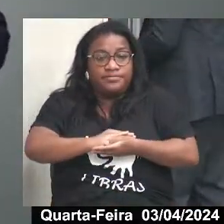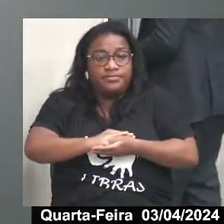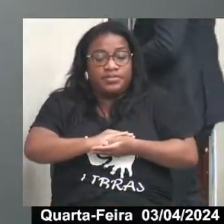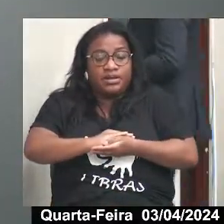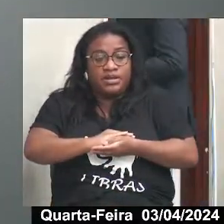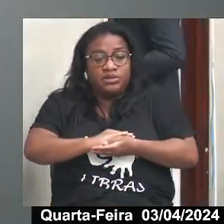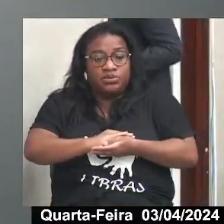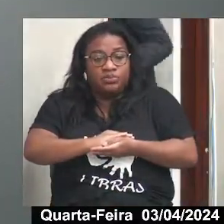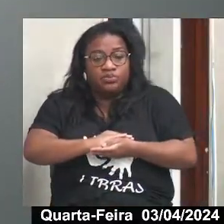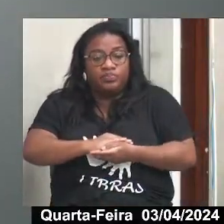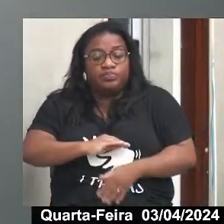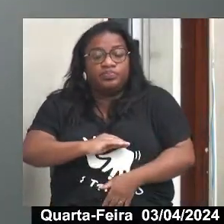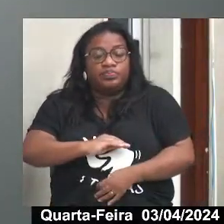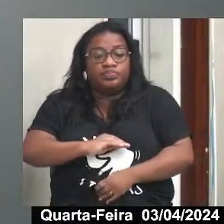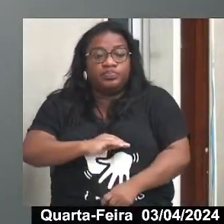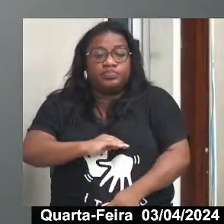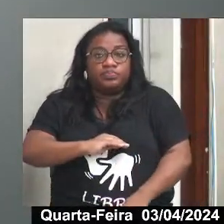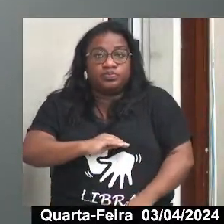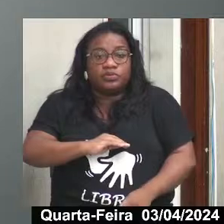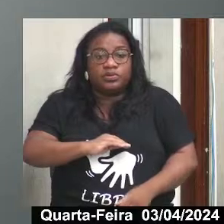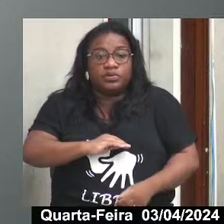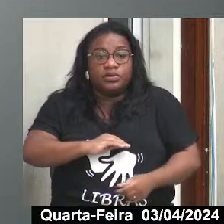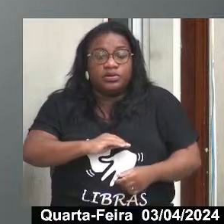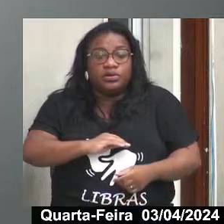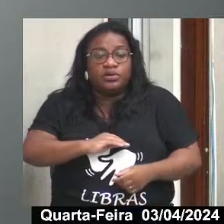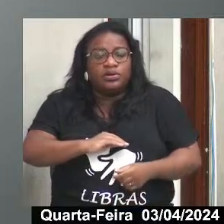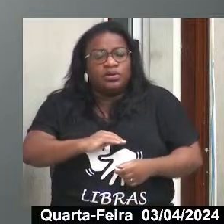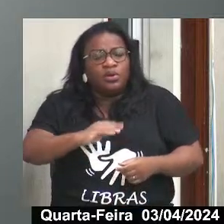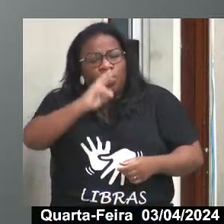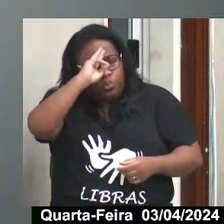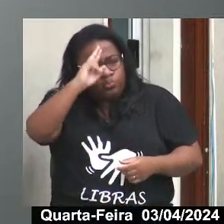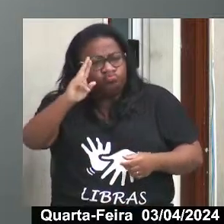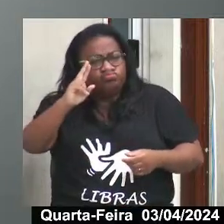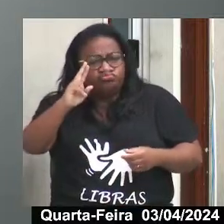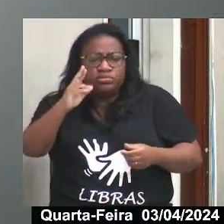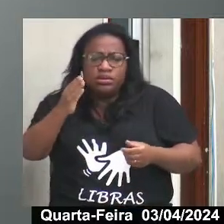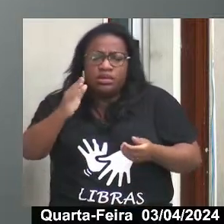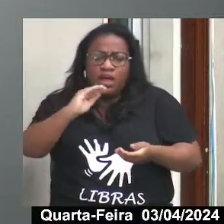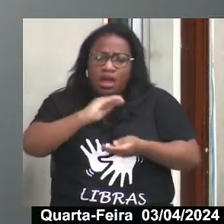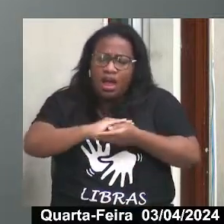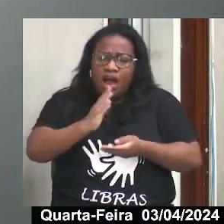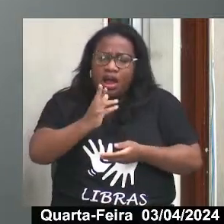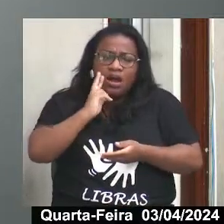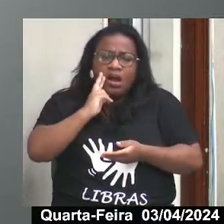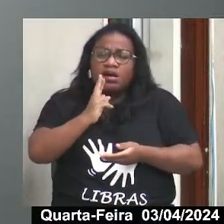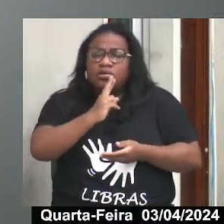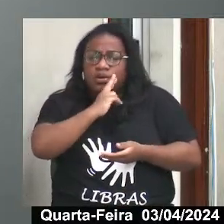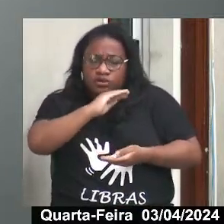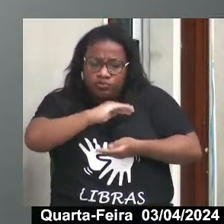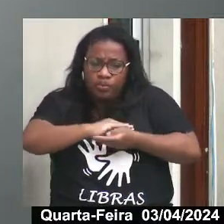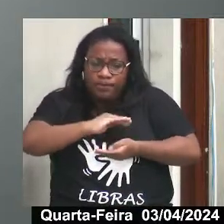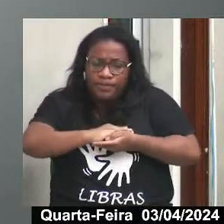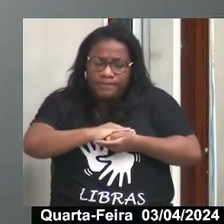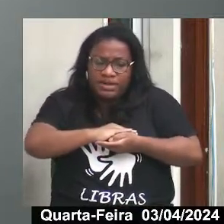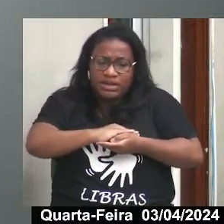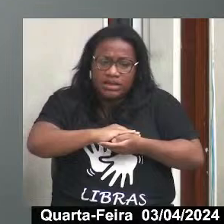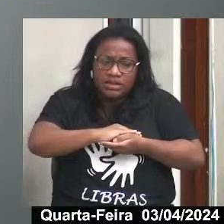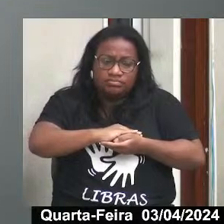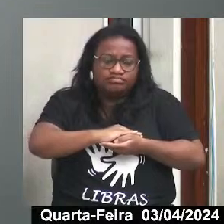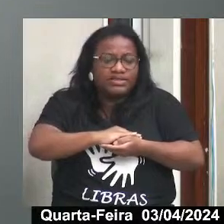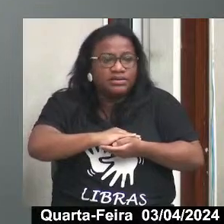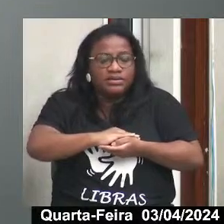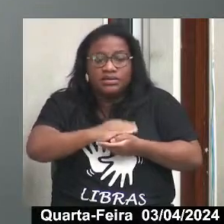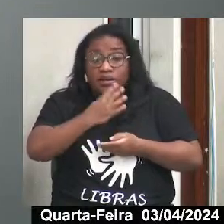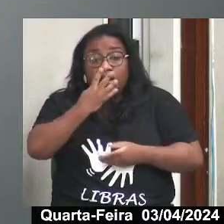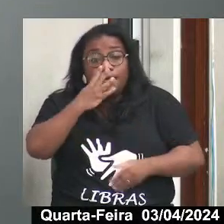restaurante Bom Prato, né? O jantar nós temos um restaurante hoje, Lucinho, que é